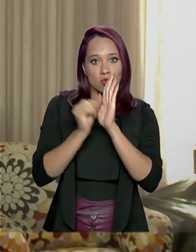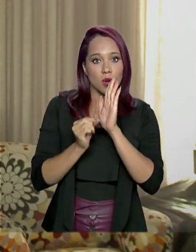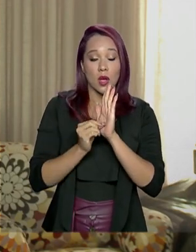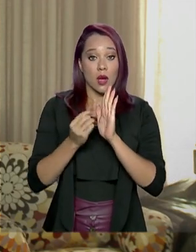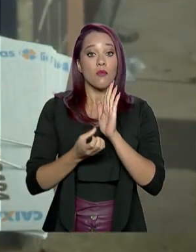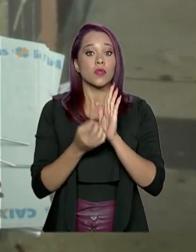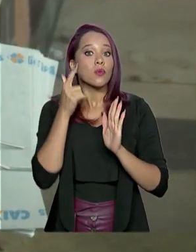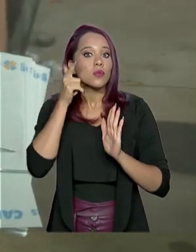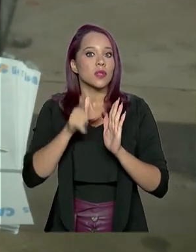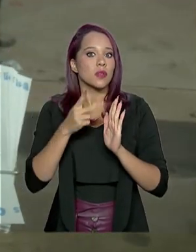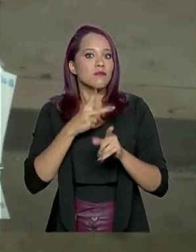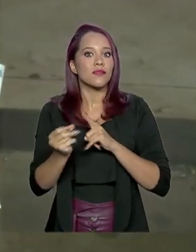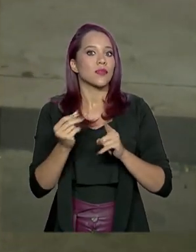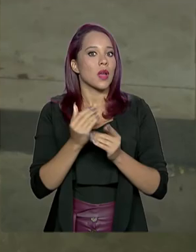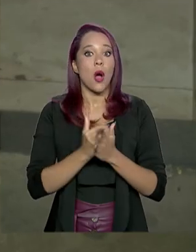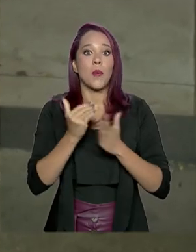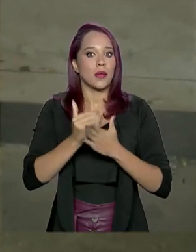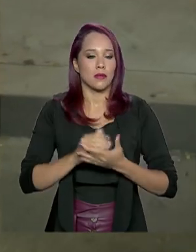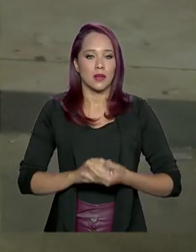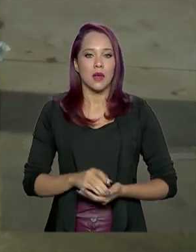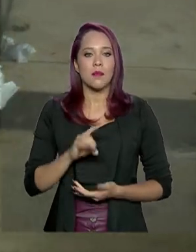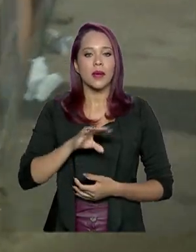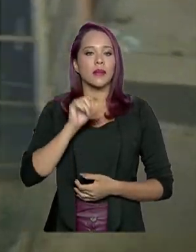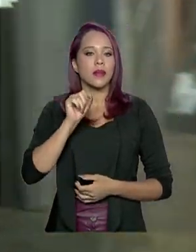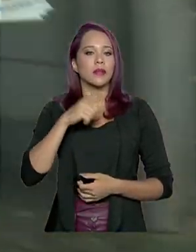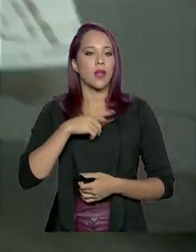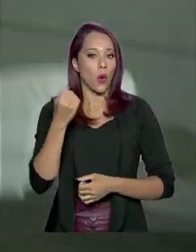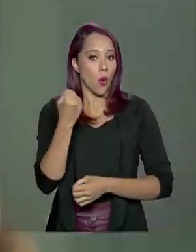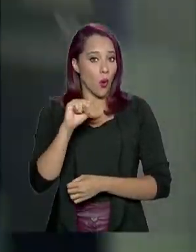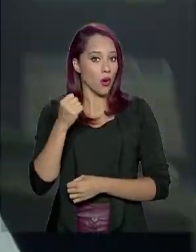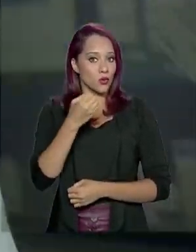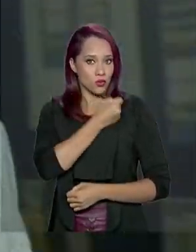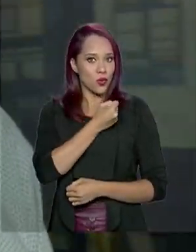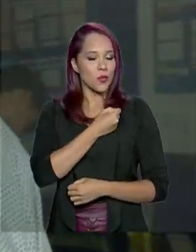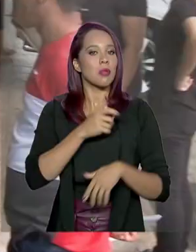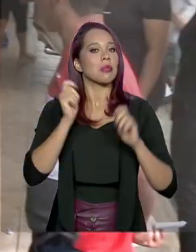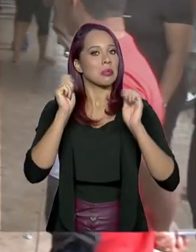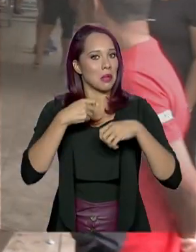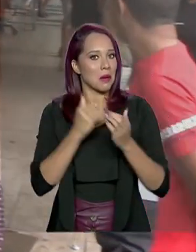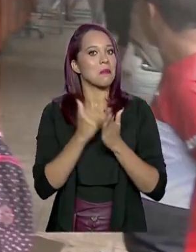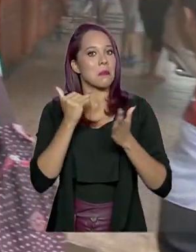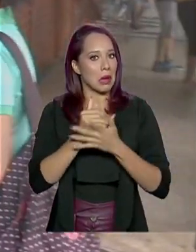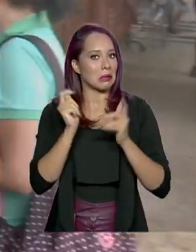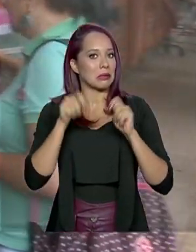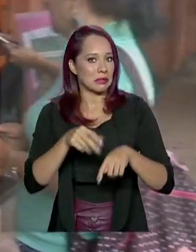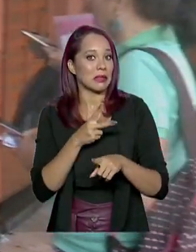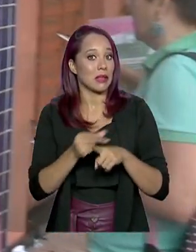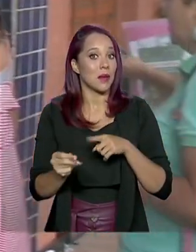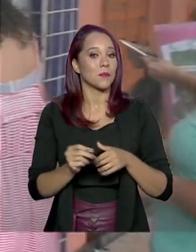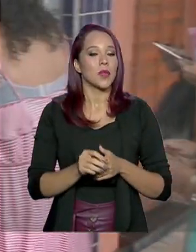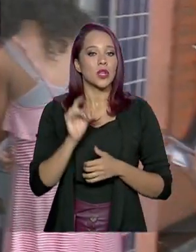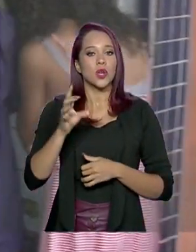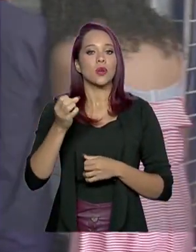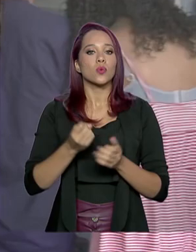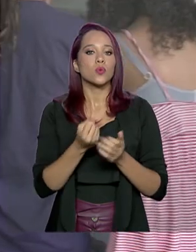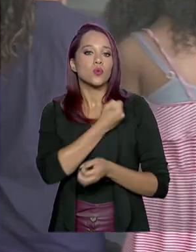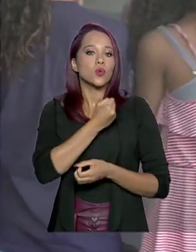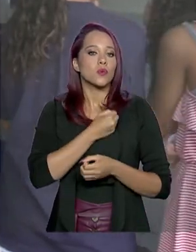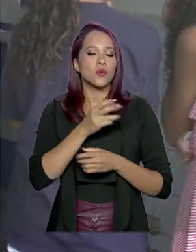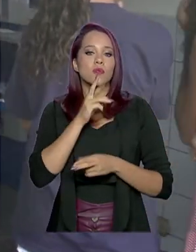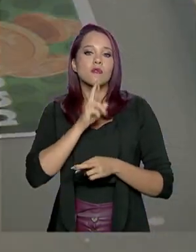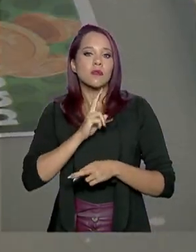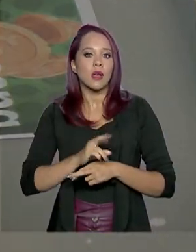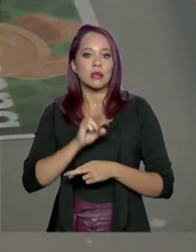aumento muito rápido para quem joga oito números as chances aumentam bastante o número de resultados possíveis cai de